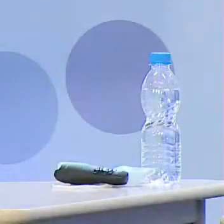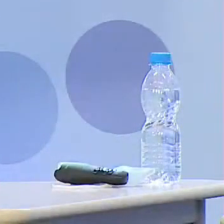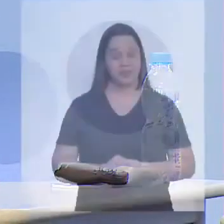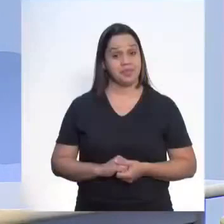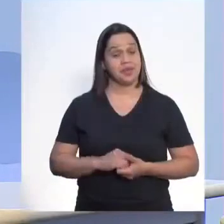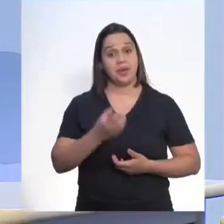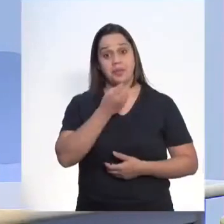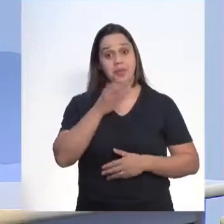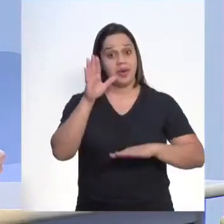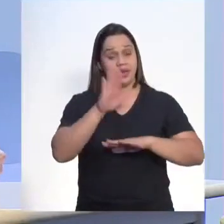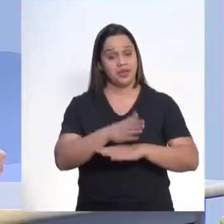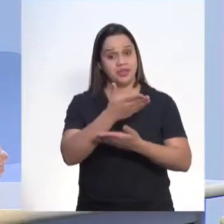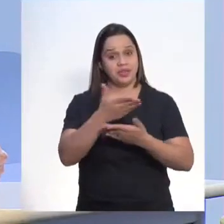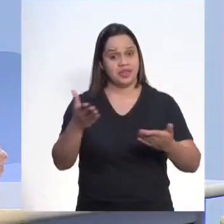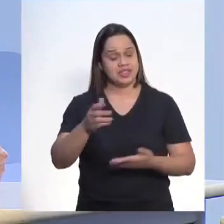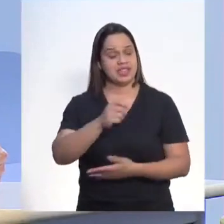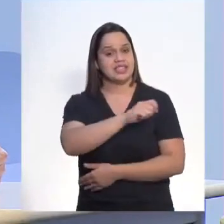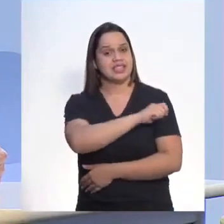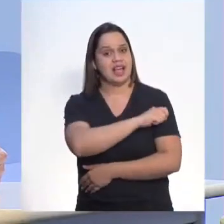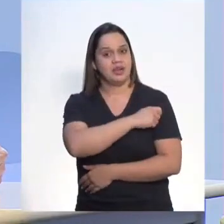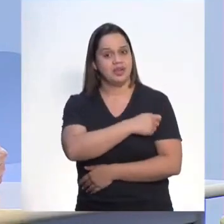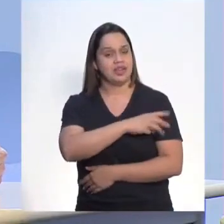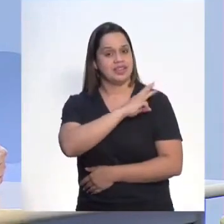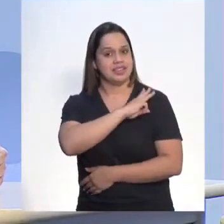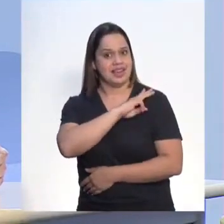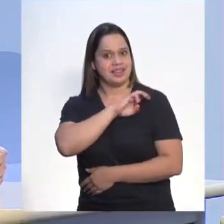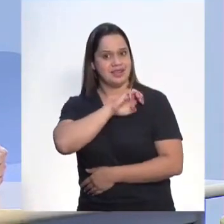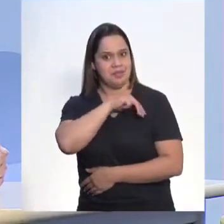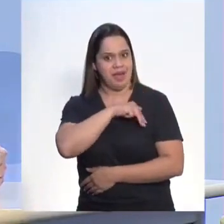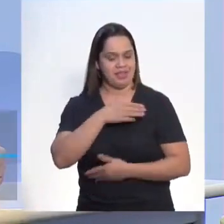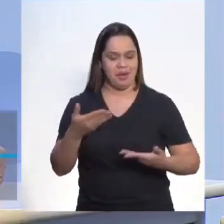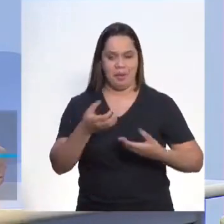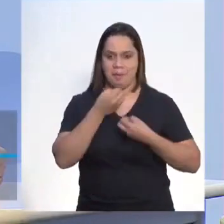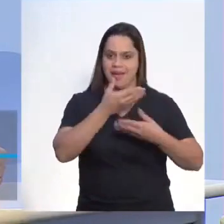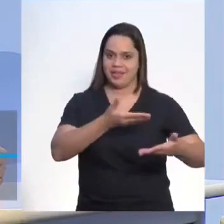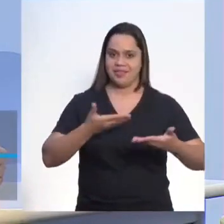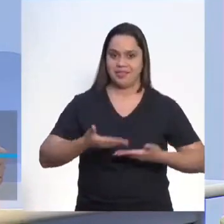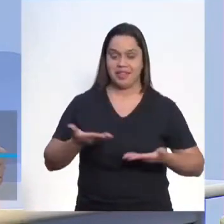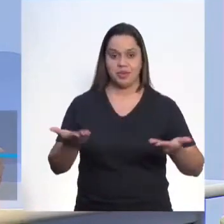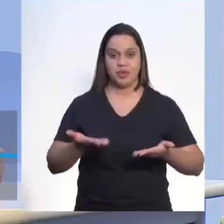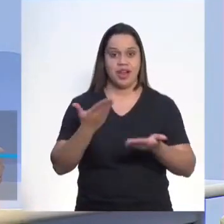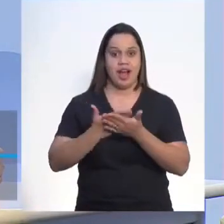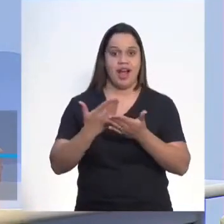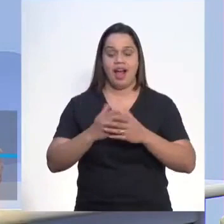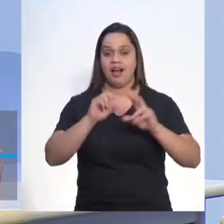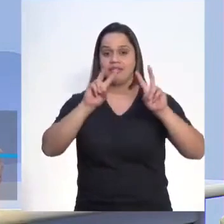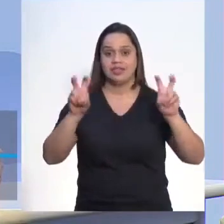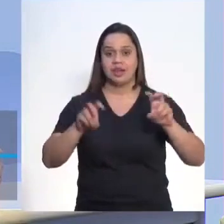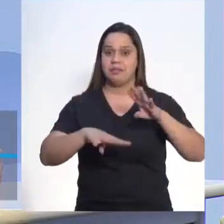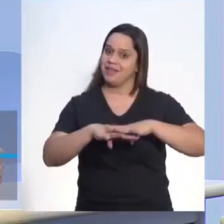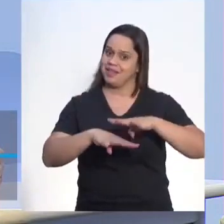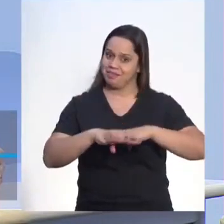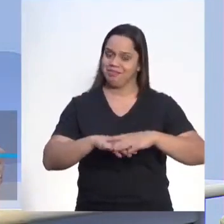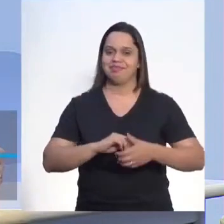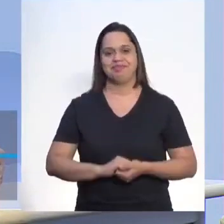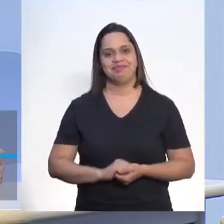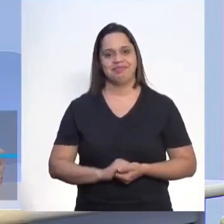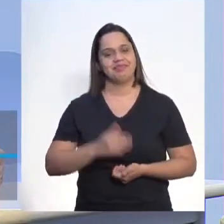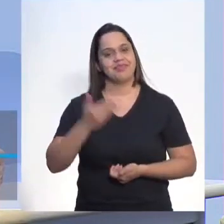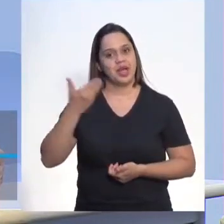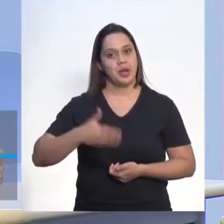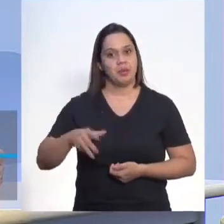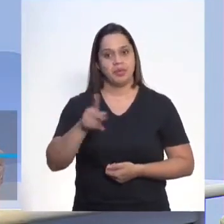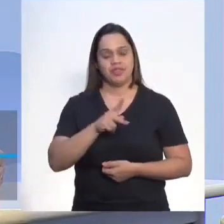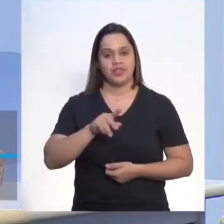Boa noite, alunos da terceira série do ensino médio. Sejam bem-vindos a mais uma aula de matemática. Eu sou a